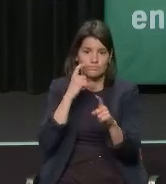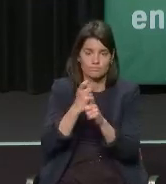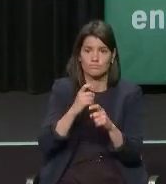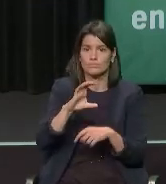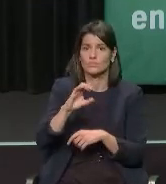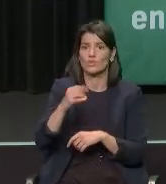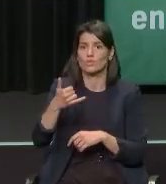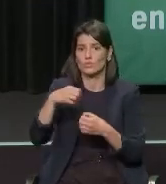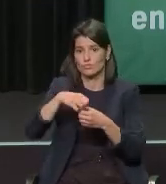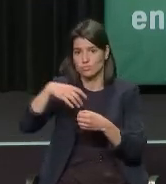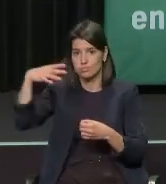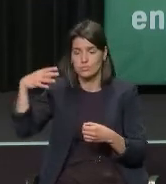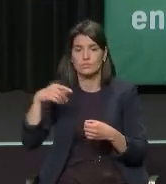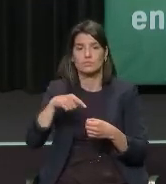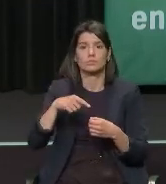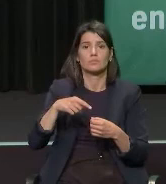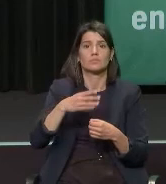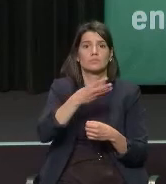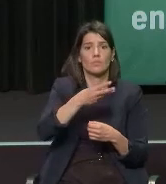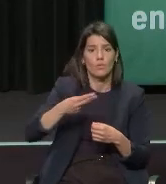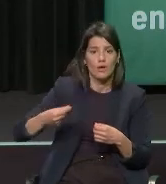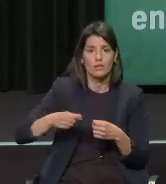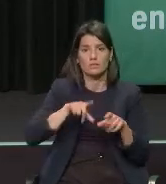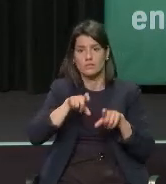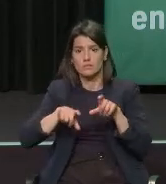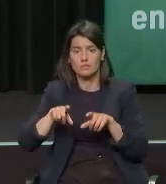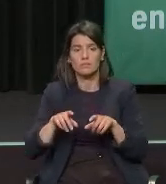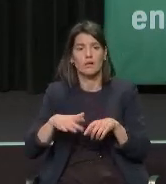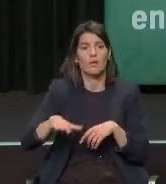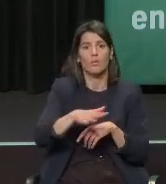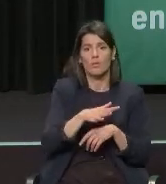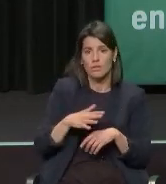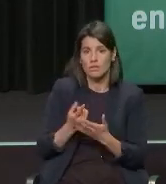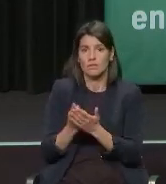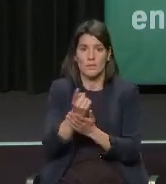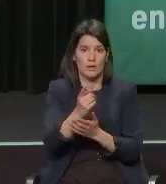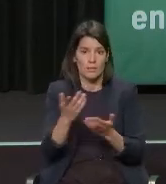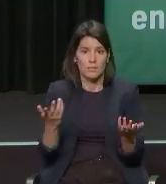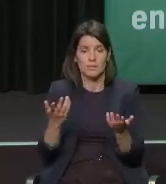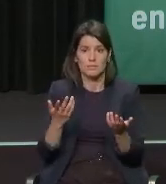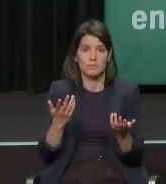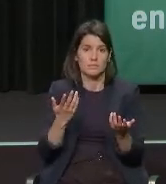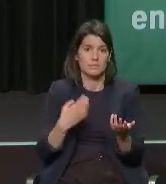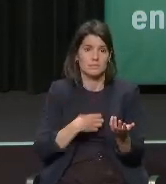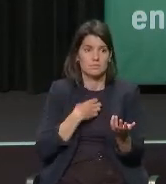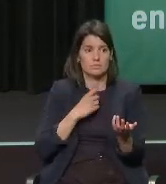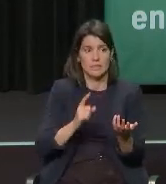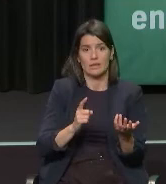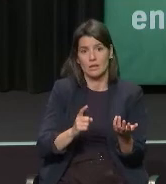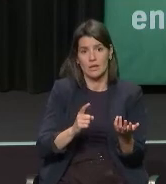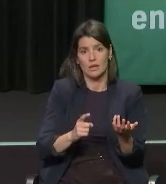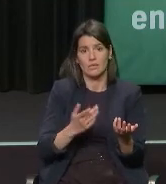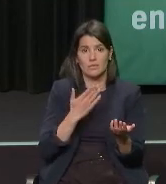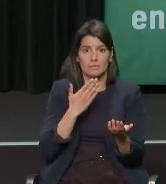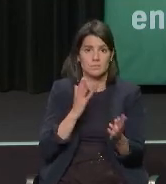carbono, a quantificação, o mapeamento do carbono, parece-me que essa seria de